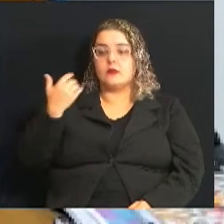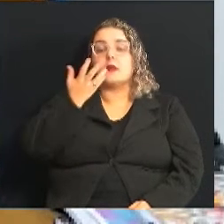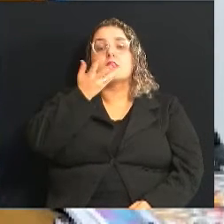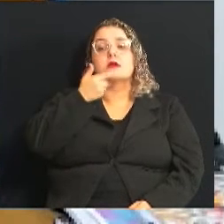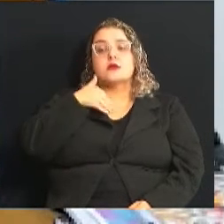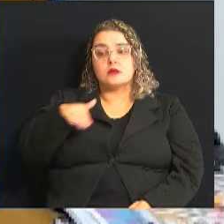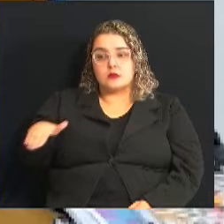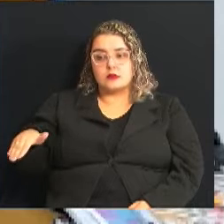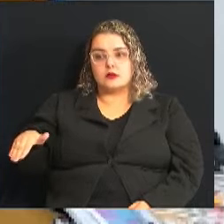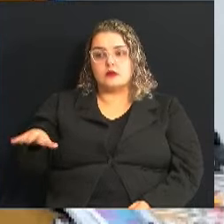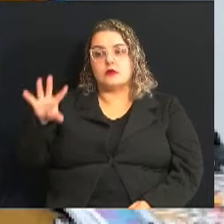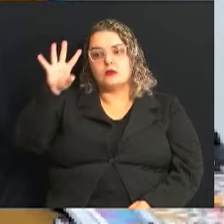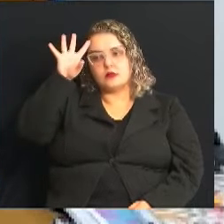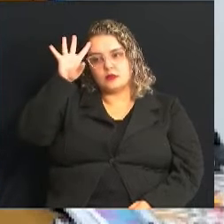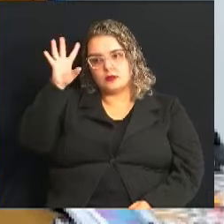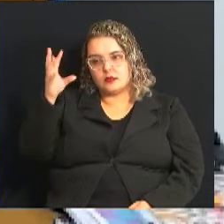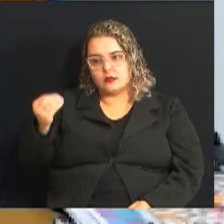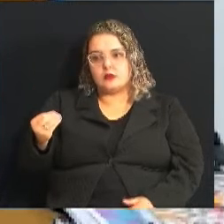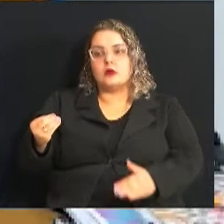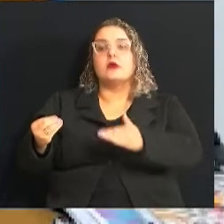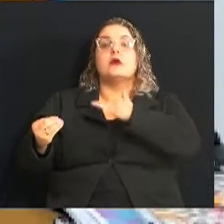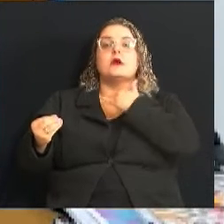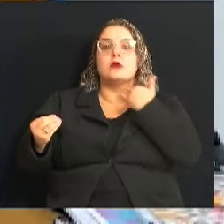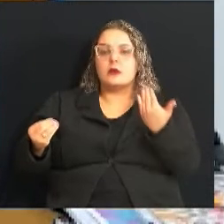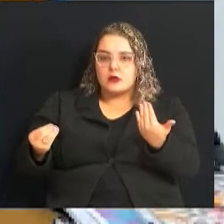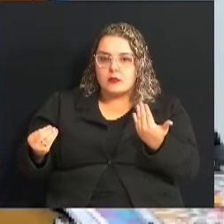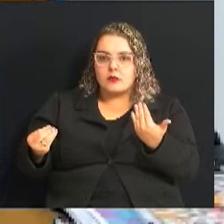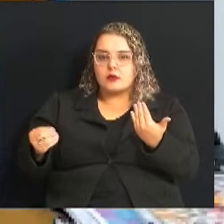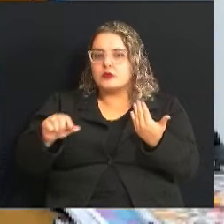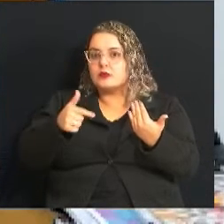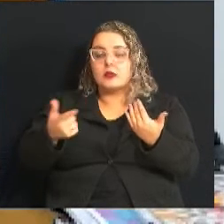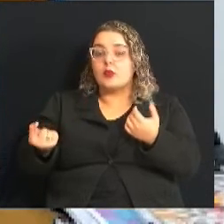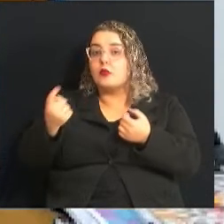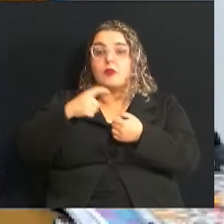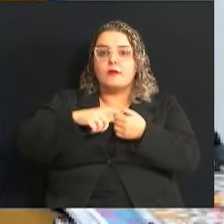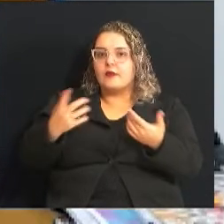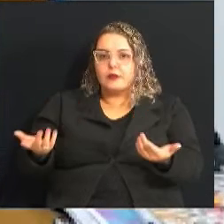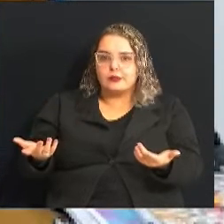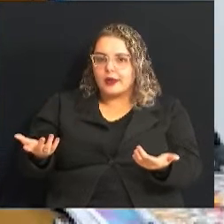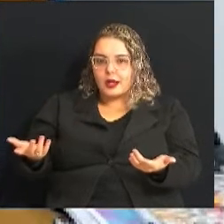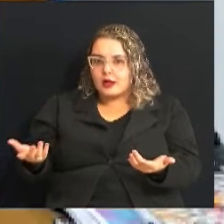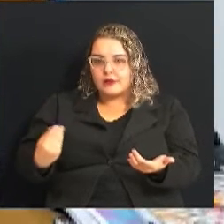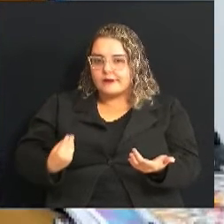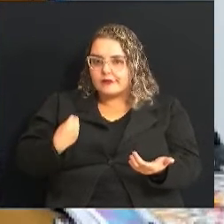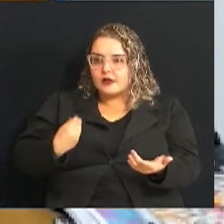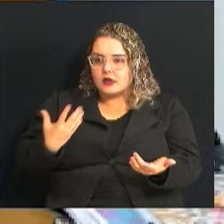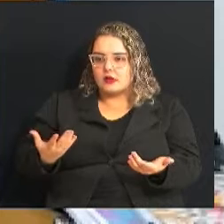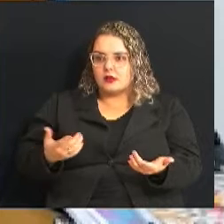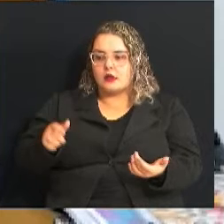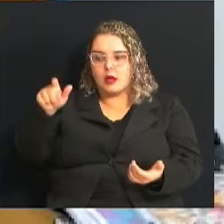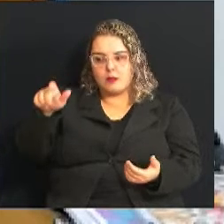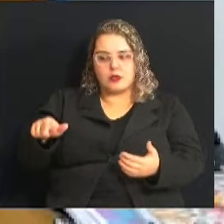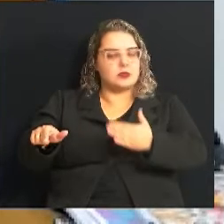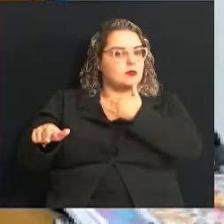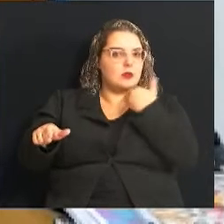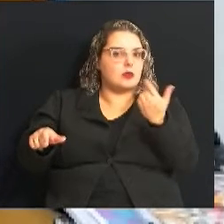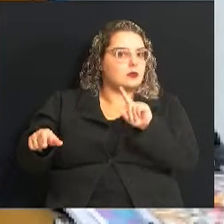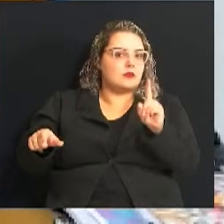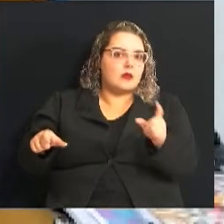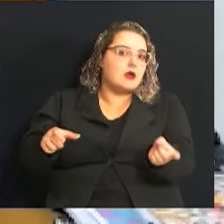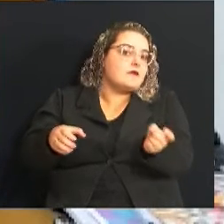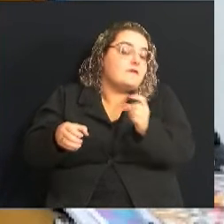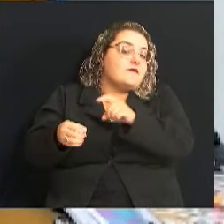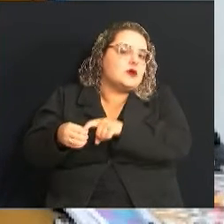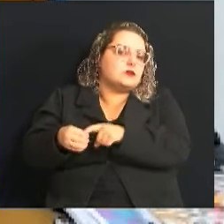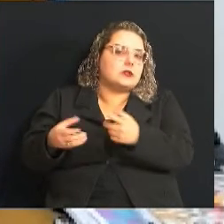vai compreender que a morte é irreversível. Então, que essa pessoa que morreu, ela não vai mais voltar. Agora, com